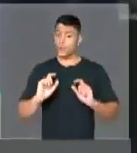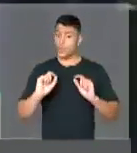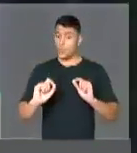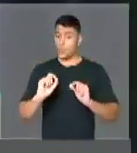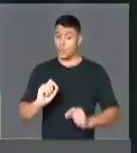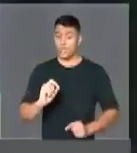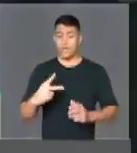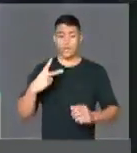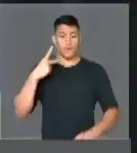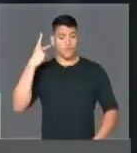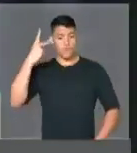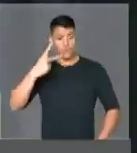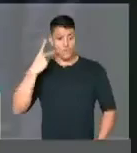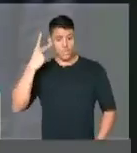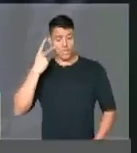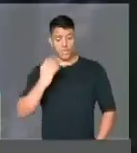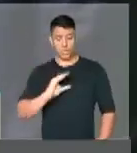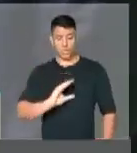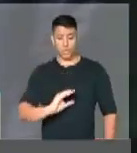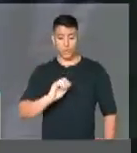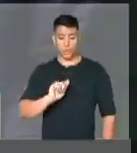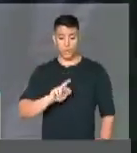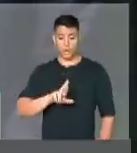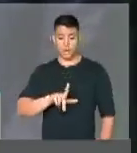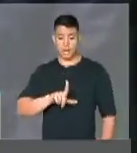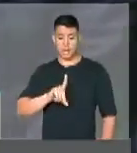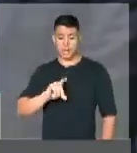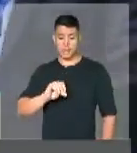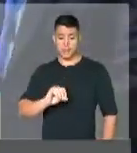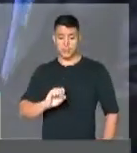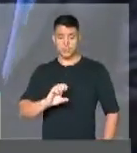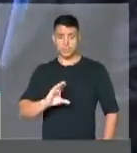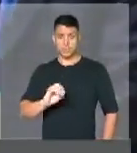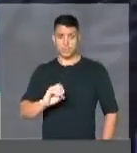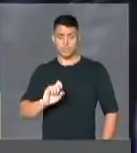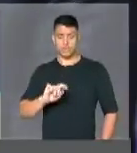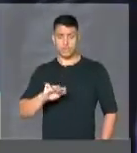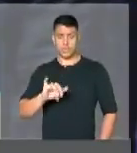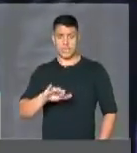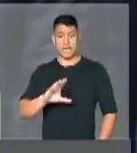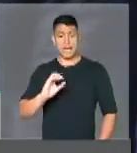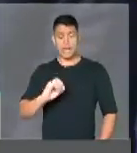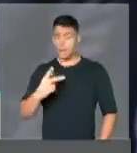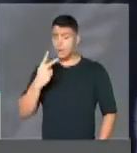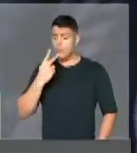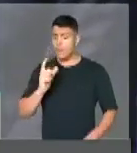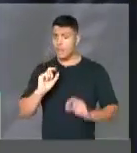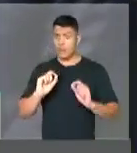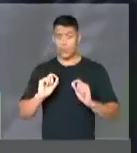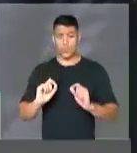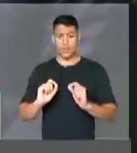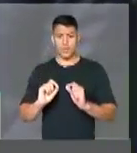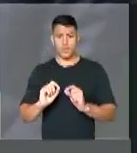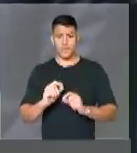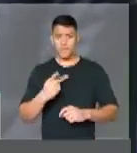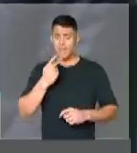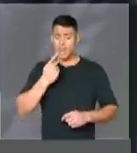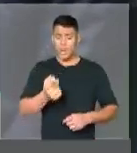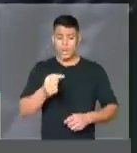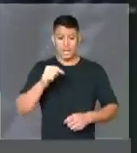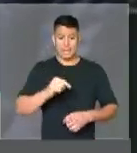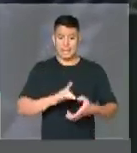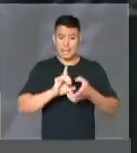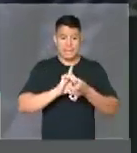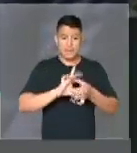filho do presidente Bolsonaro. É inadmissível um parlamentar dizer que não é na democracia que